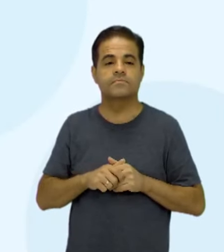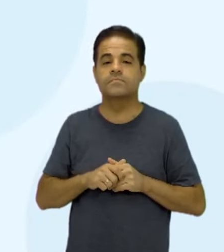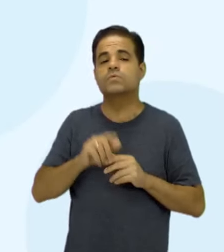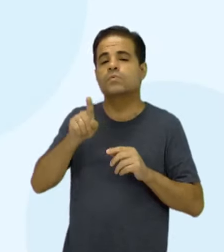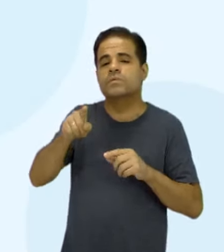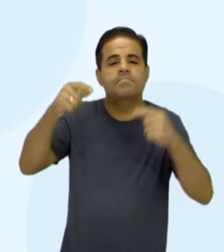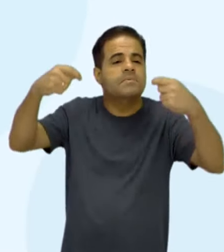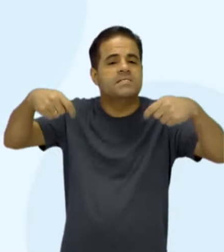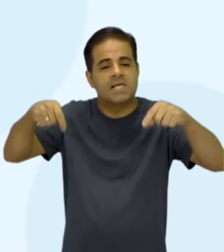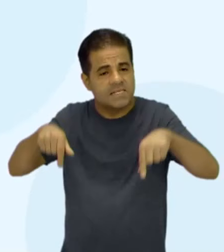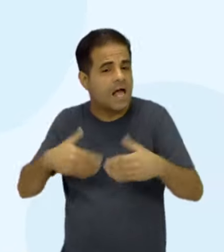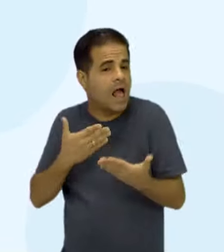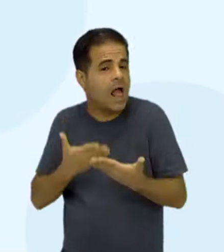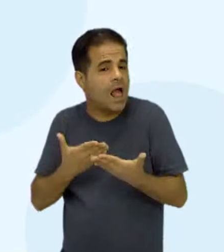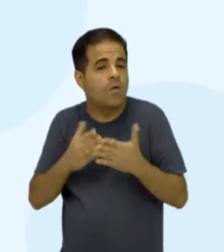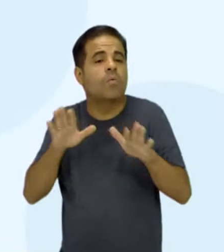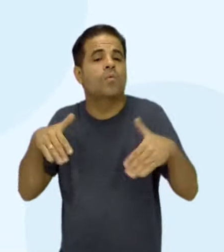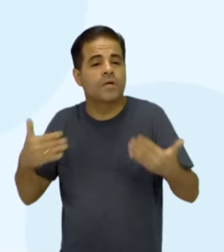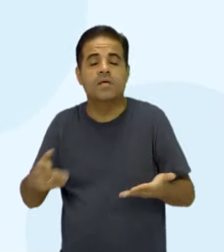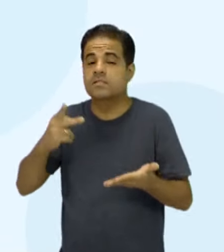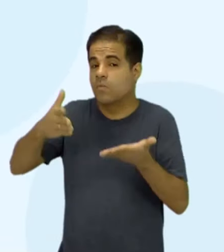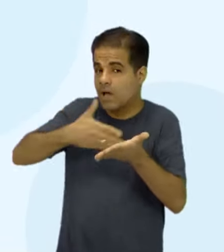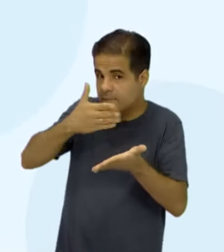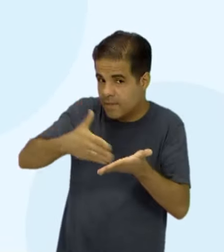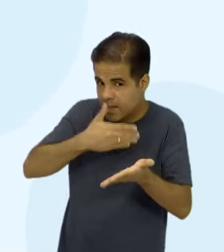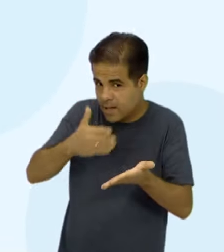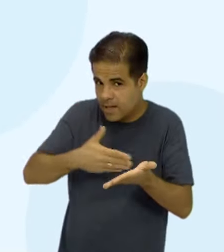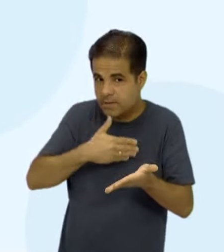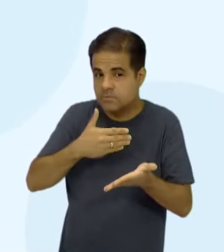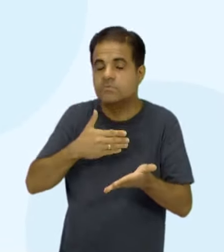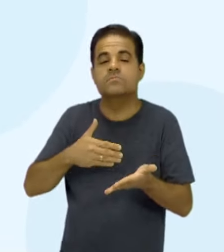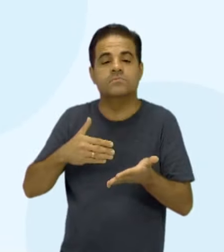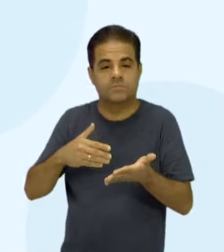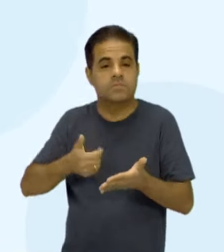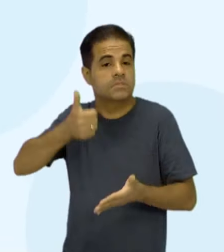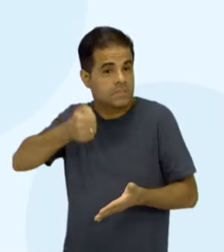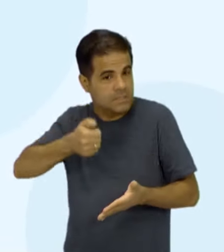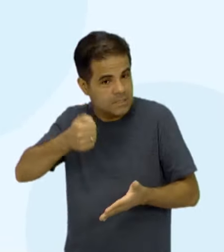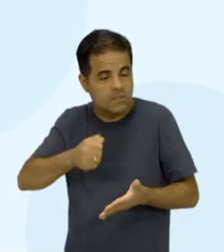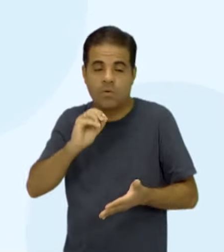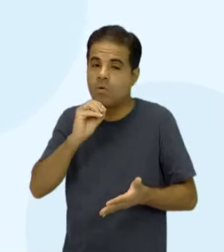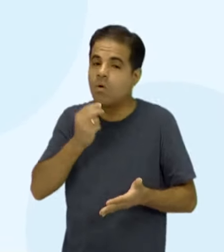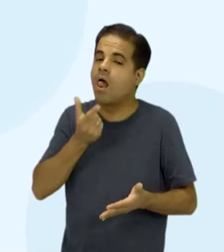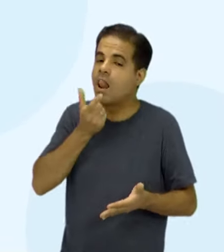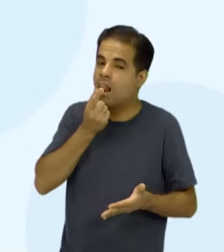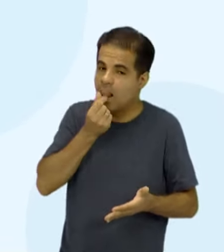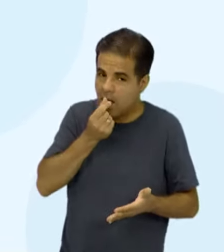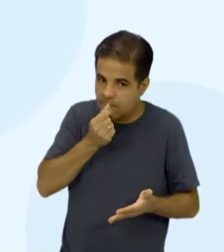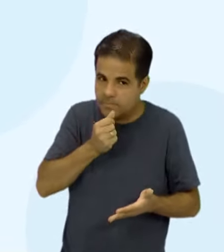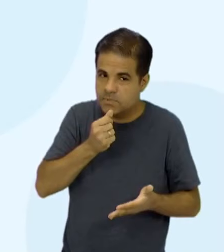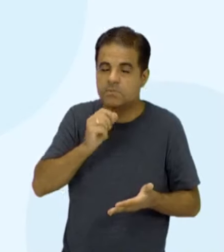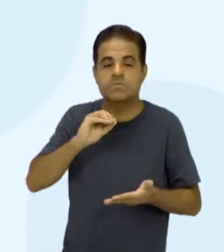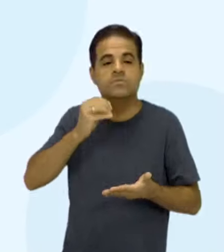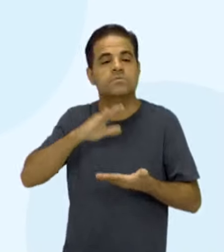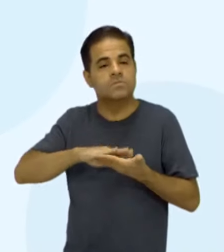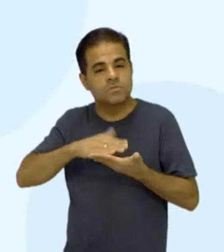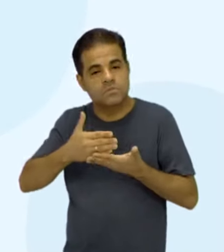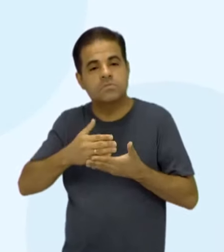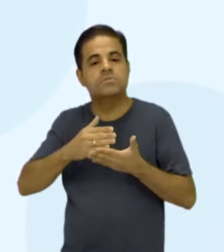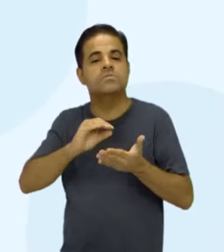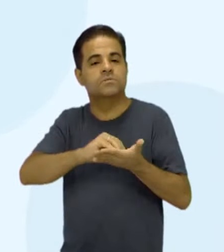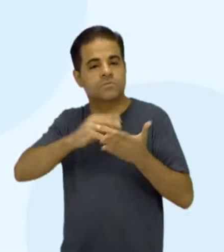name que você vai precisar para sala e orou porque o seu caderno a pena era apenas uma caneta um lápis em um e-book o